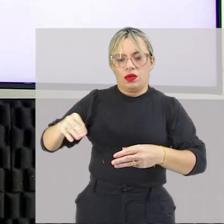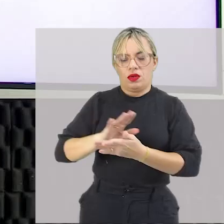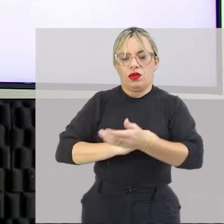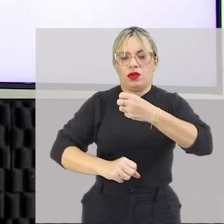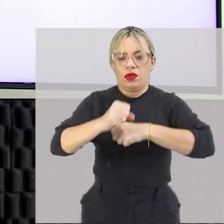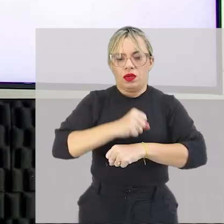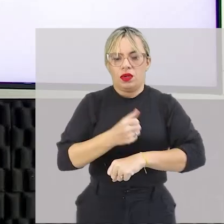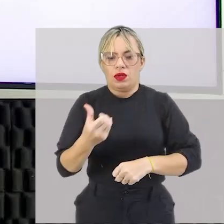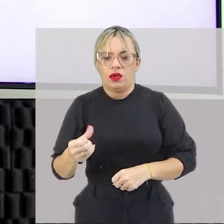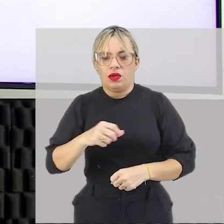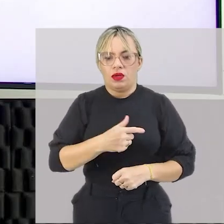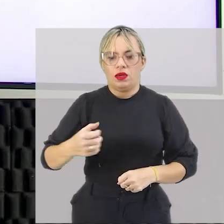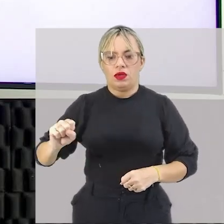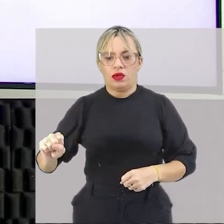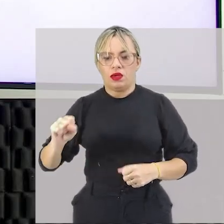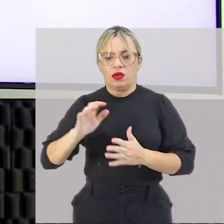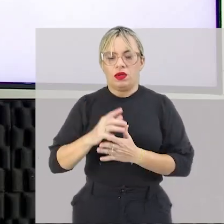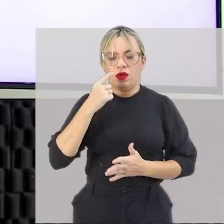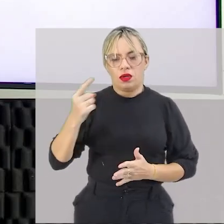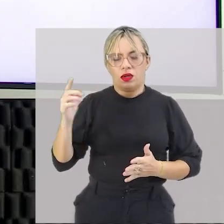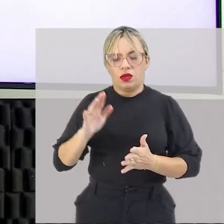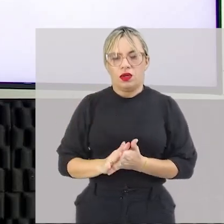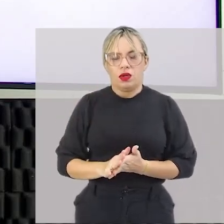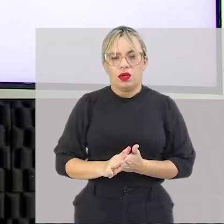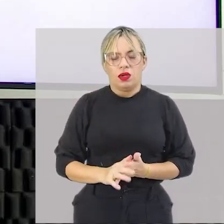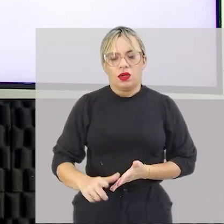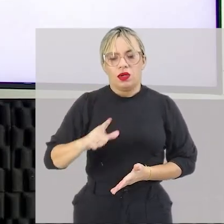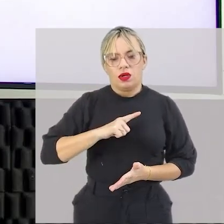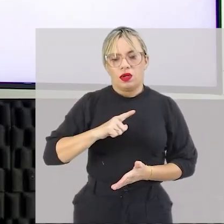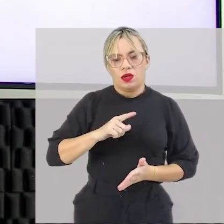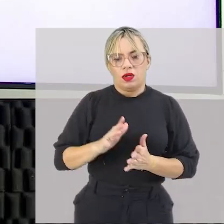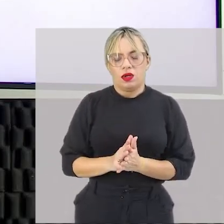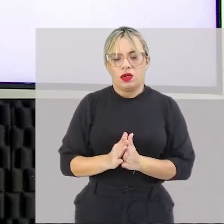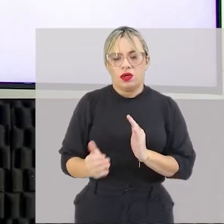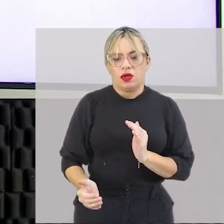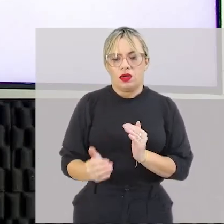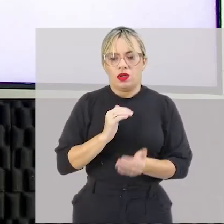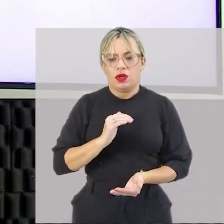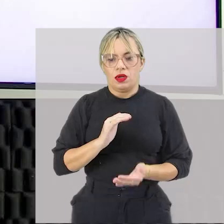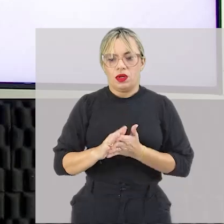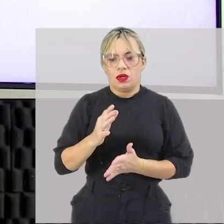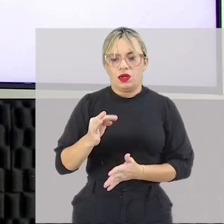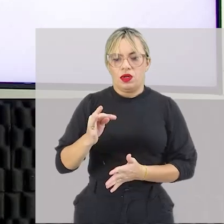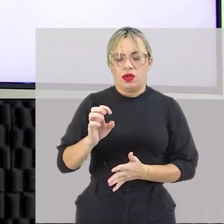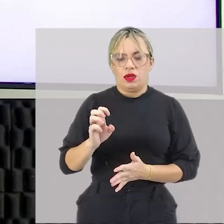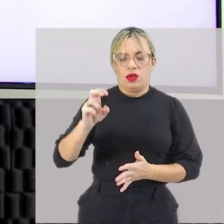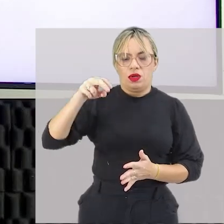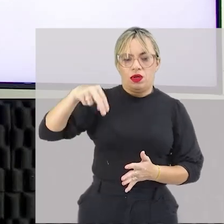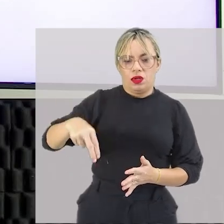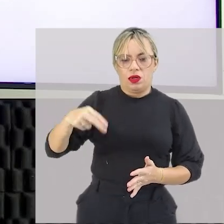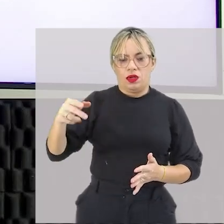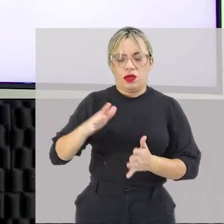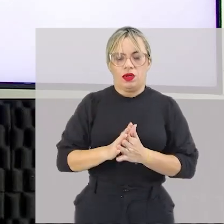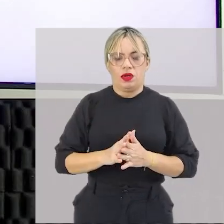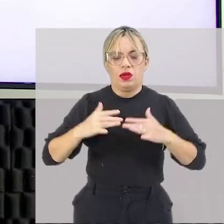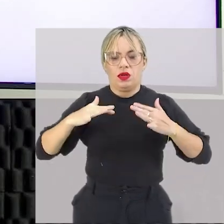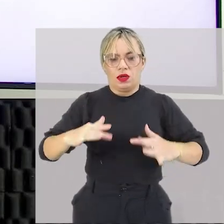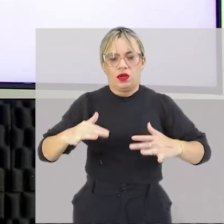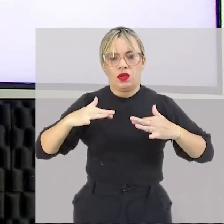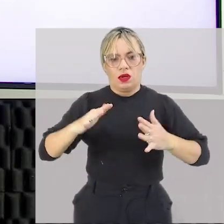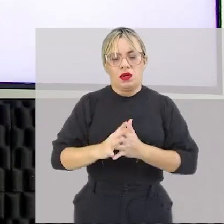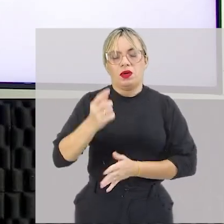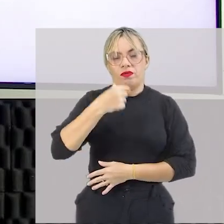do período militar. Ao assumir uma postura divergente da do TN, apesar de serem do mesmo movimento, eles